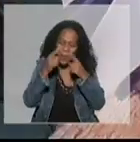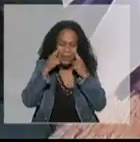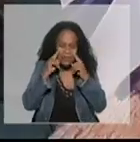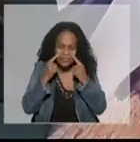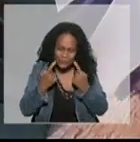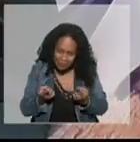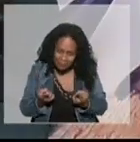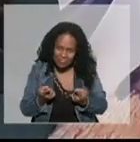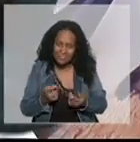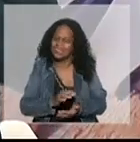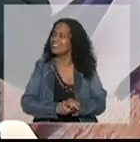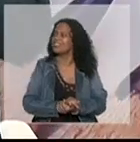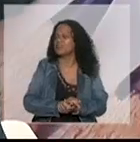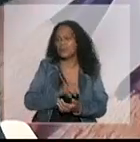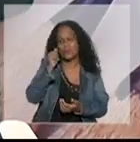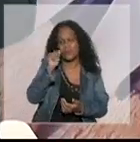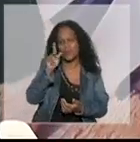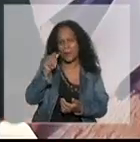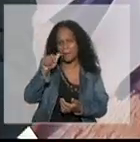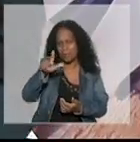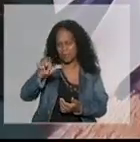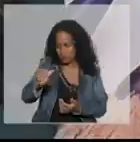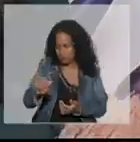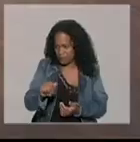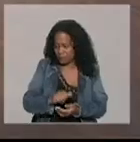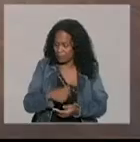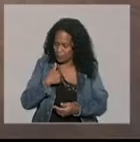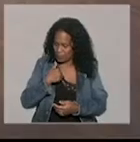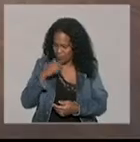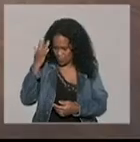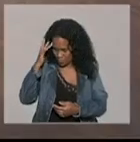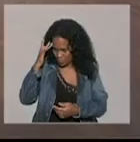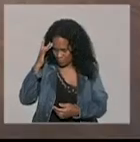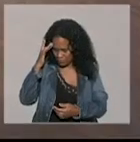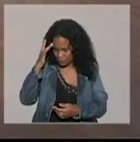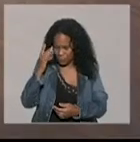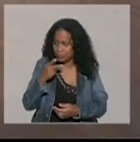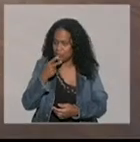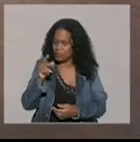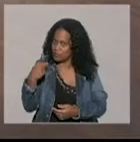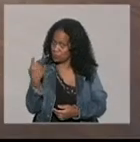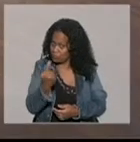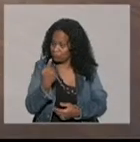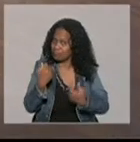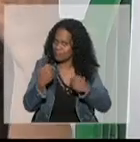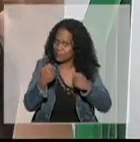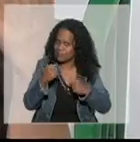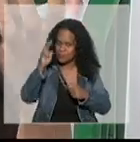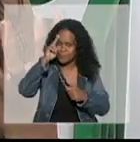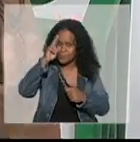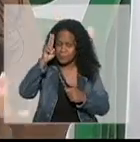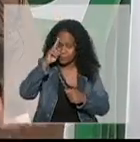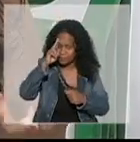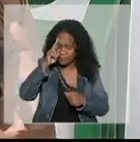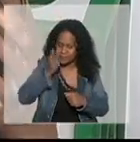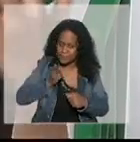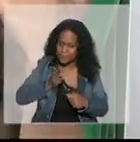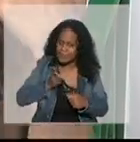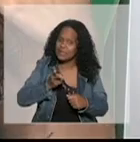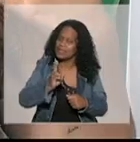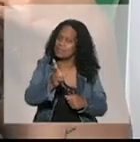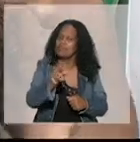chora. Genial. Muito legal. Paulinha, você... Eu acho que uma coisa que a gente precisa precisando lembrar